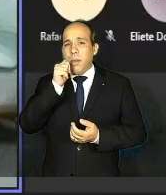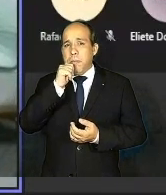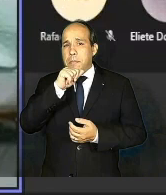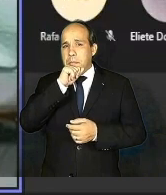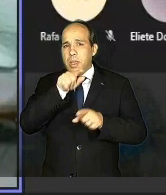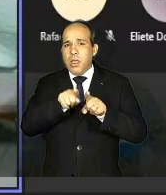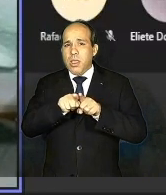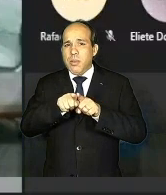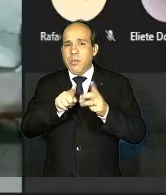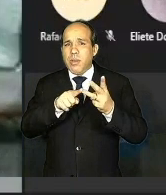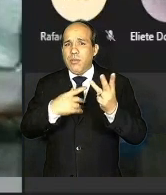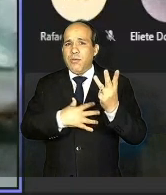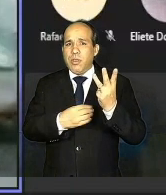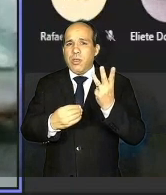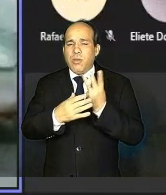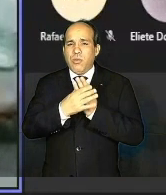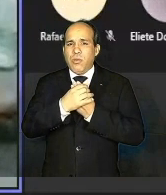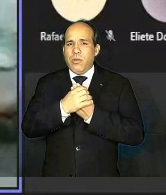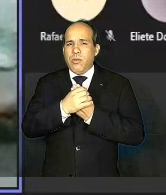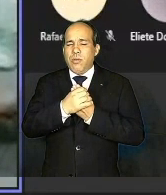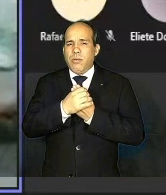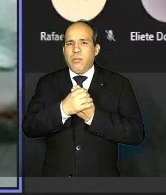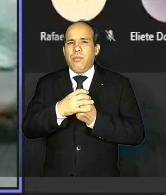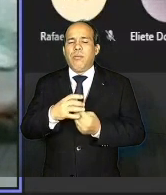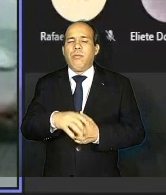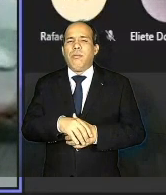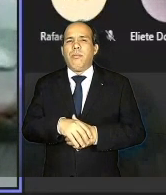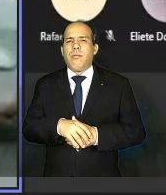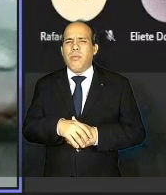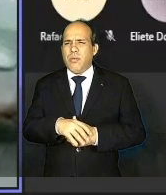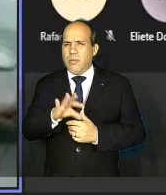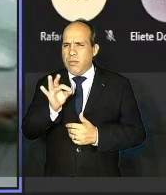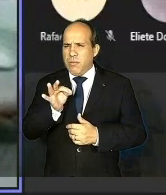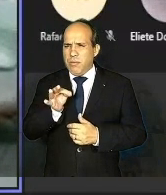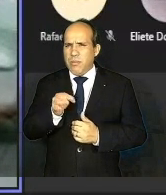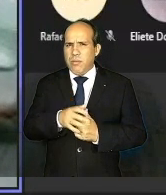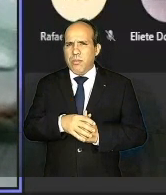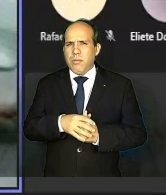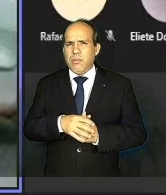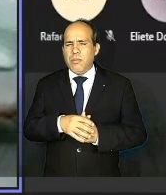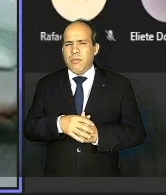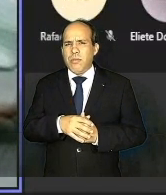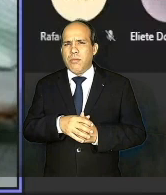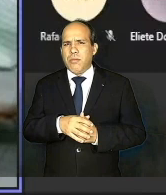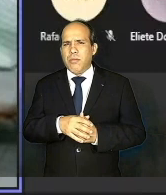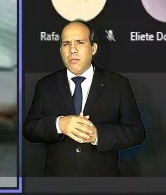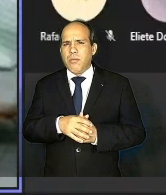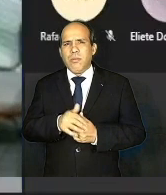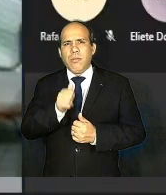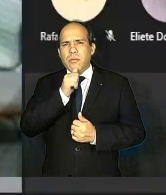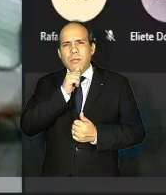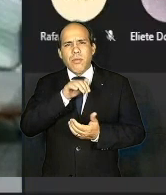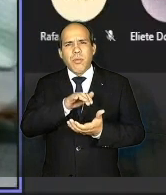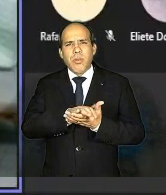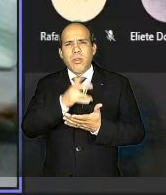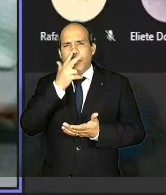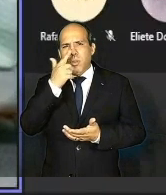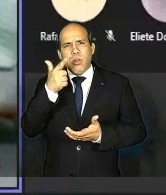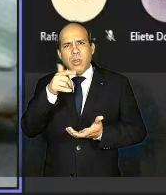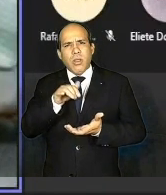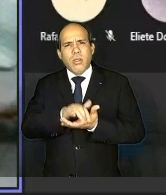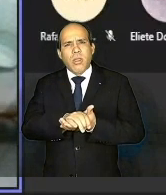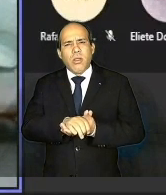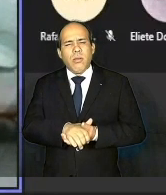Não, o que me consta é mãe, irmão Maria, e filha. Né? Mãe, irmão e filha, não é? Ana